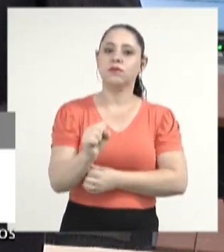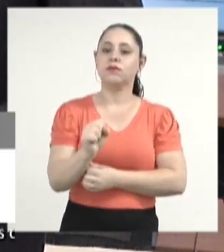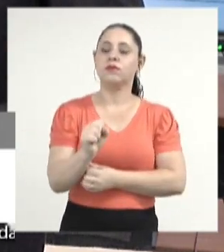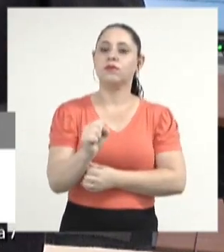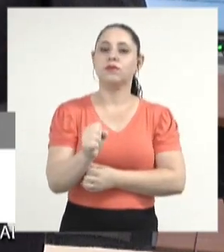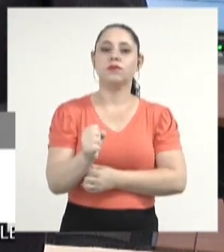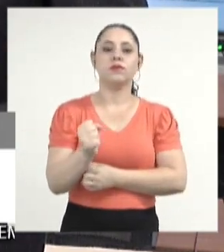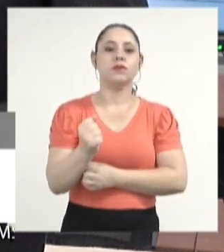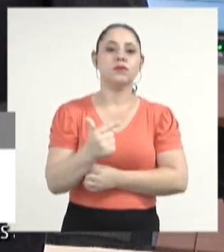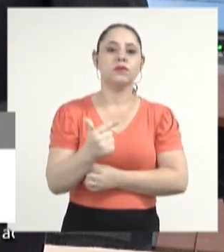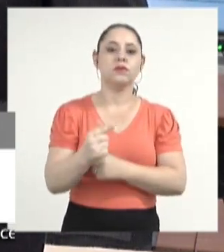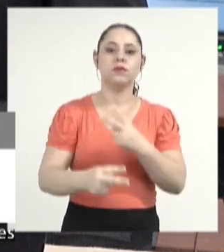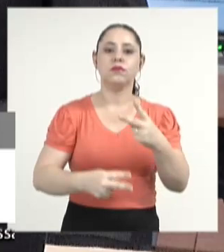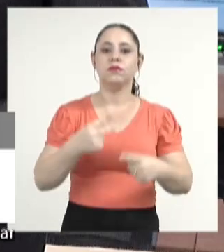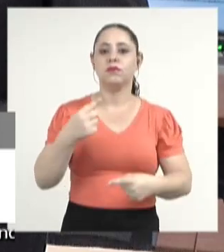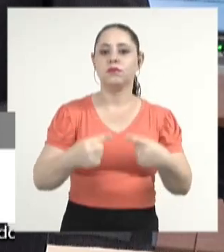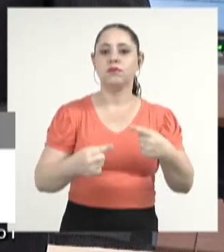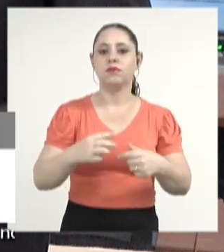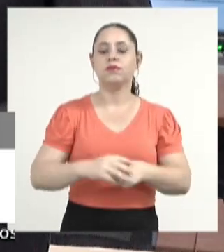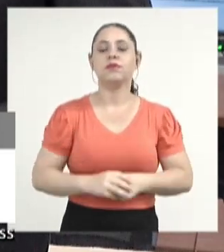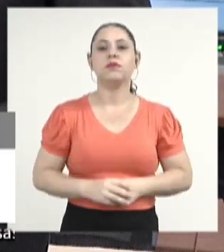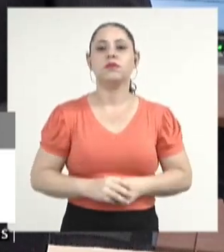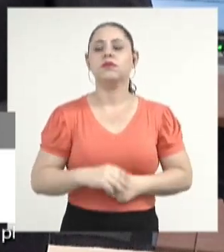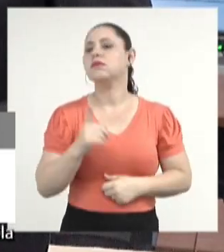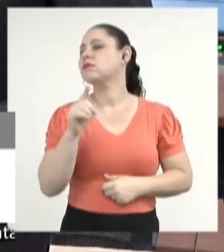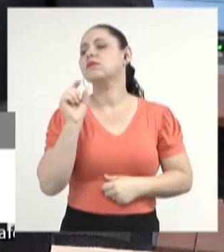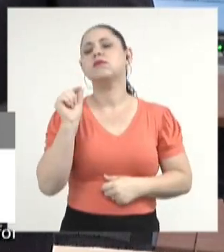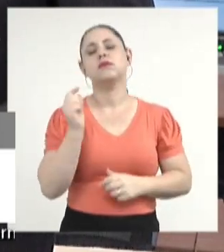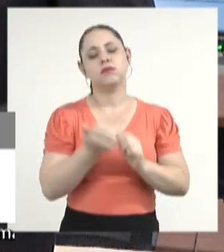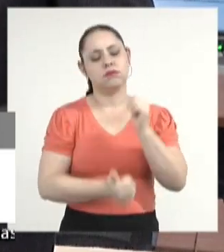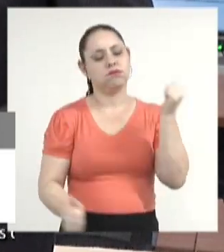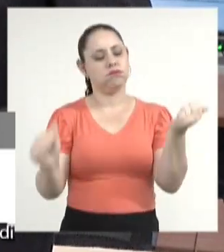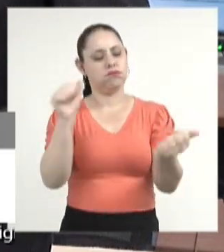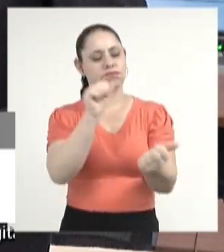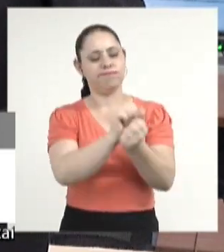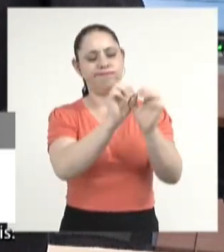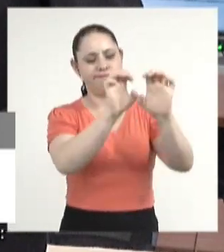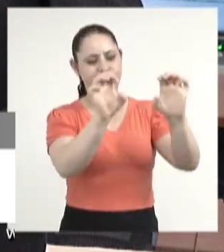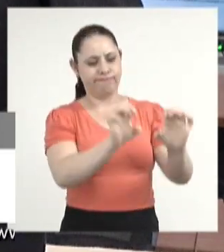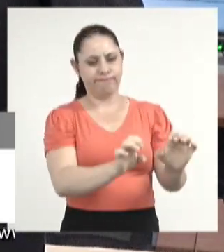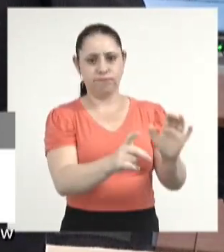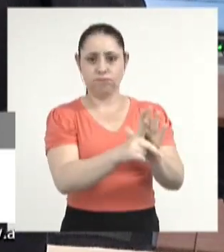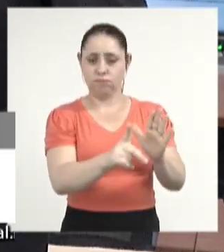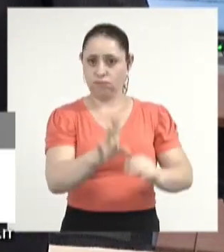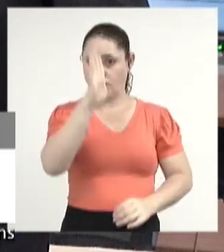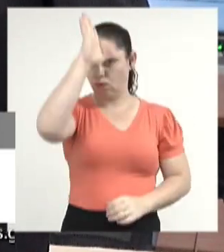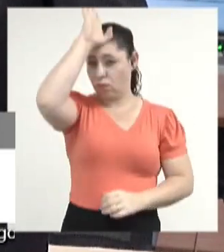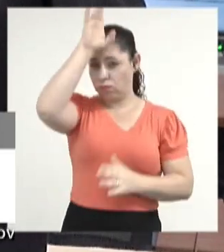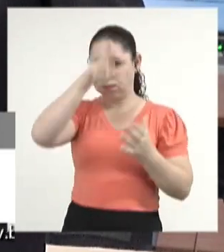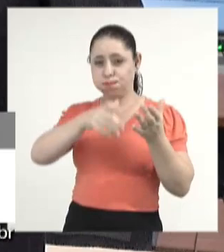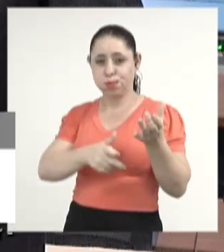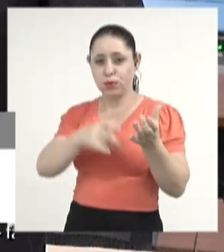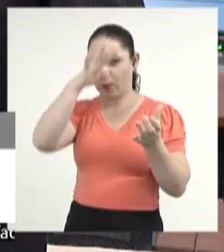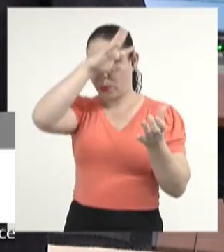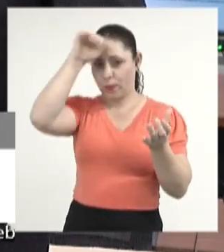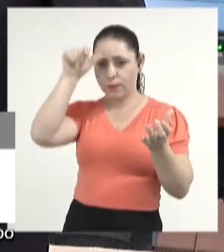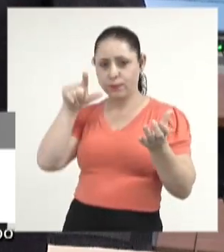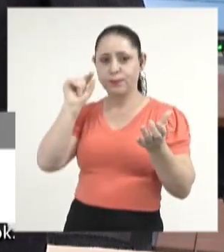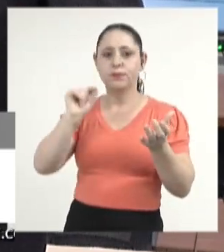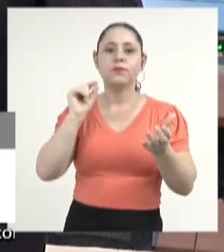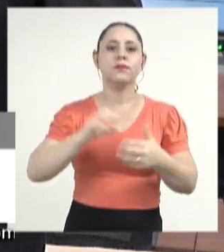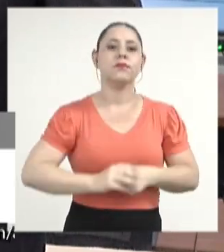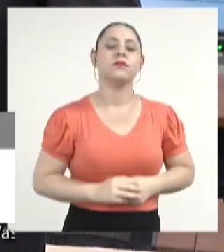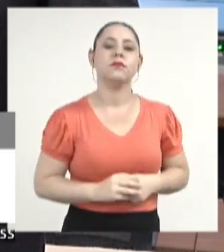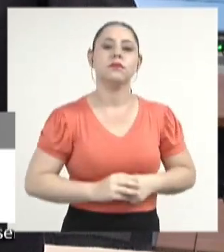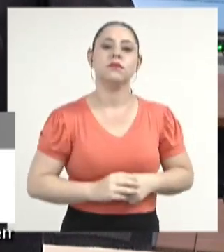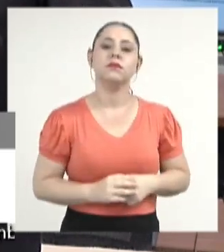18, em segunda discussão, que pretende adequar a estrutura do Corpo de Bombeiros Militar de Mato Grosso do Sul.